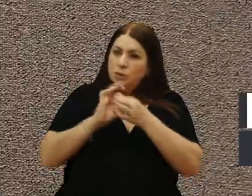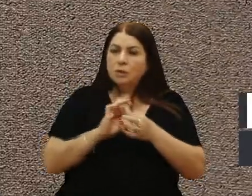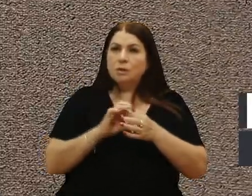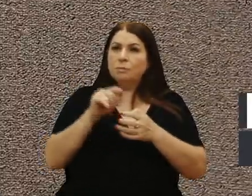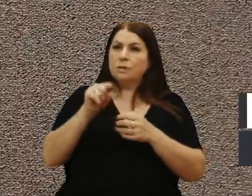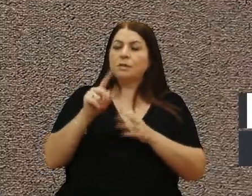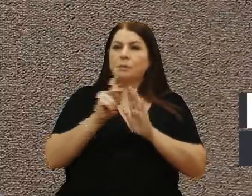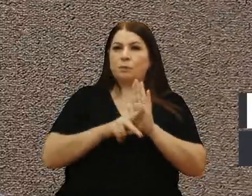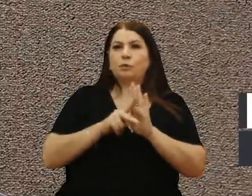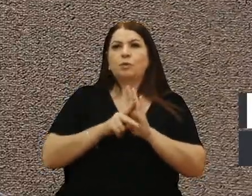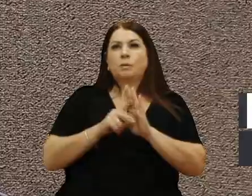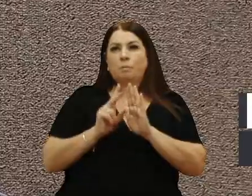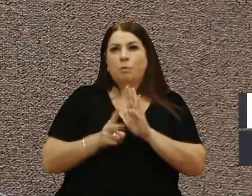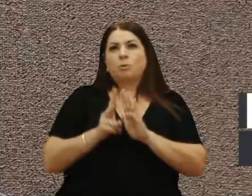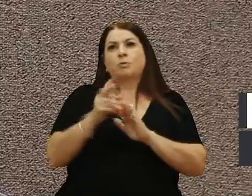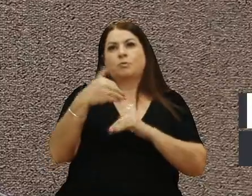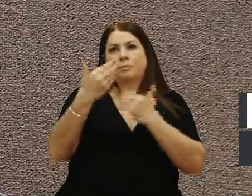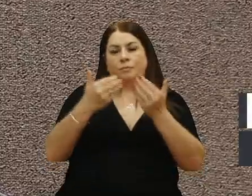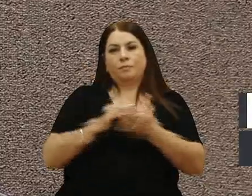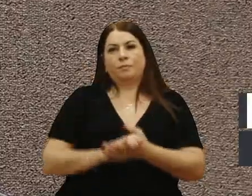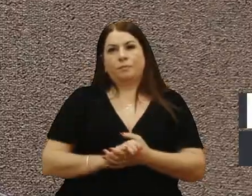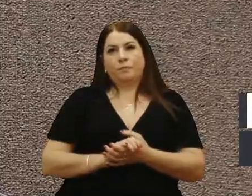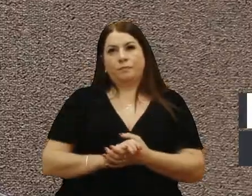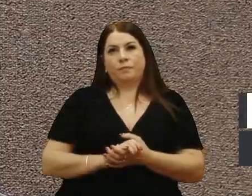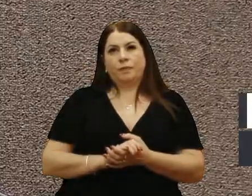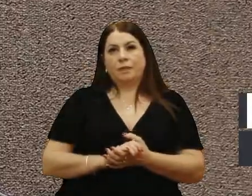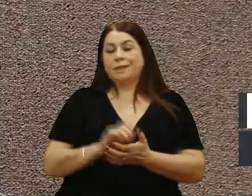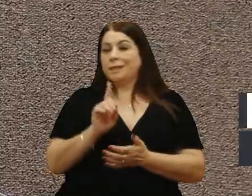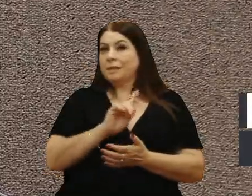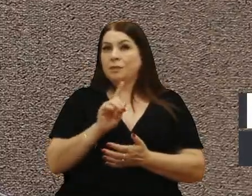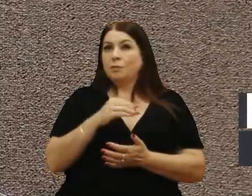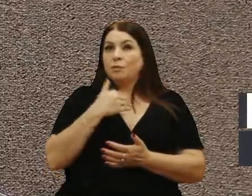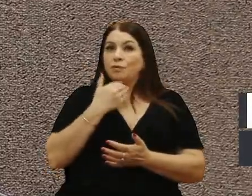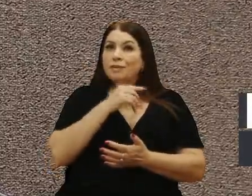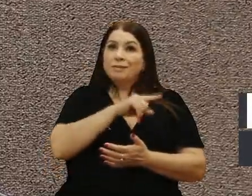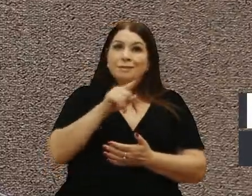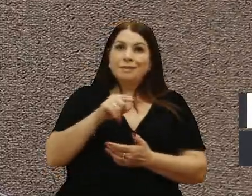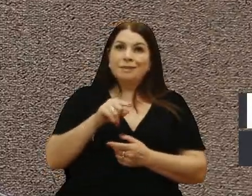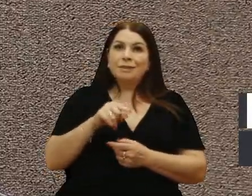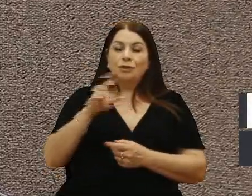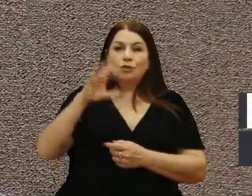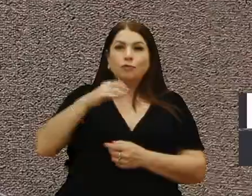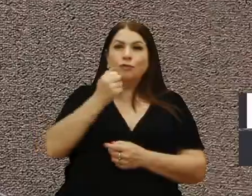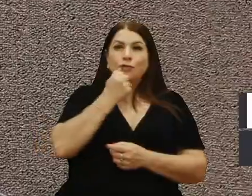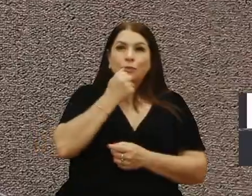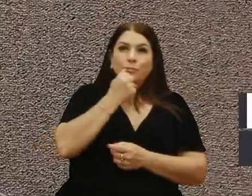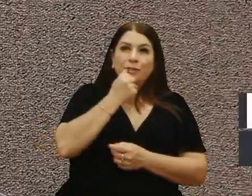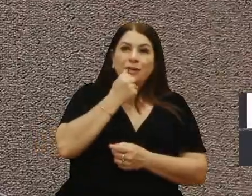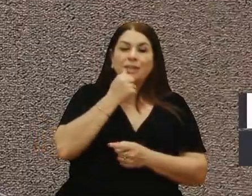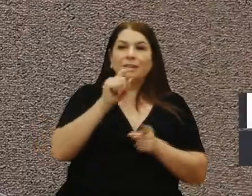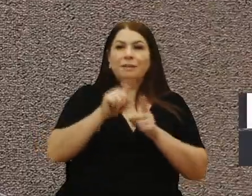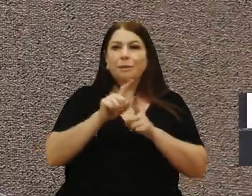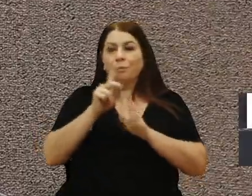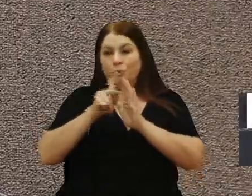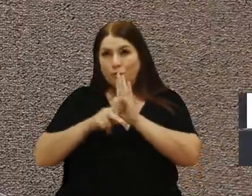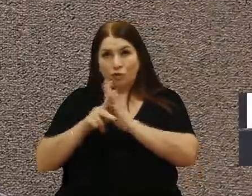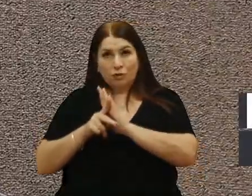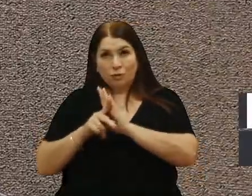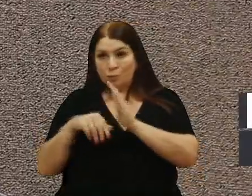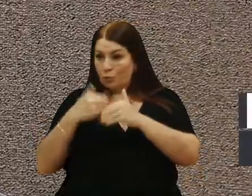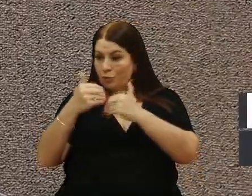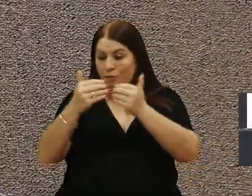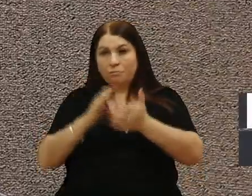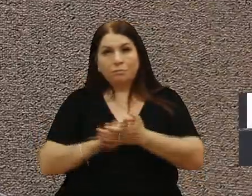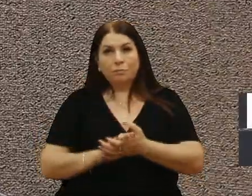esse projeto possa andar. E como se não bastasse, além da chuva de pedra, além do projeto não estar